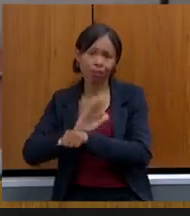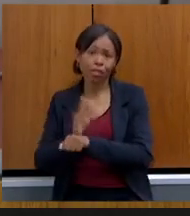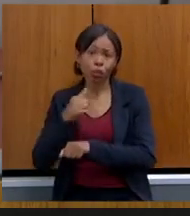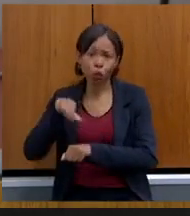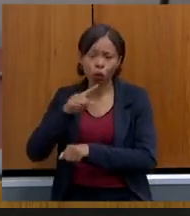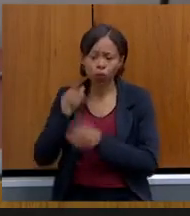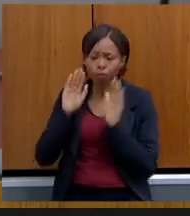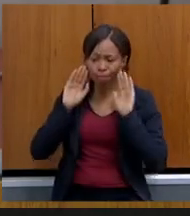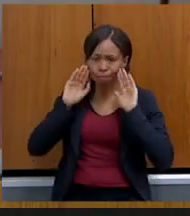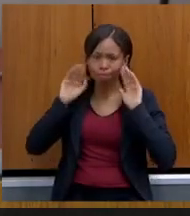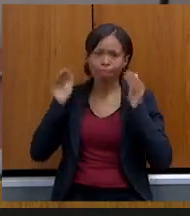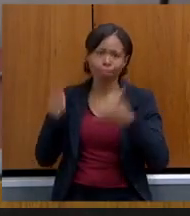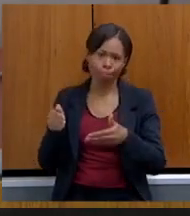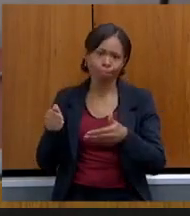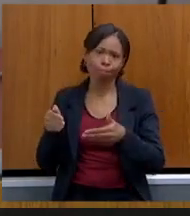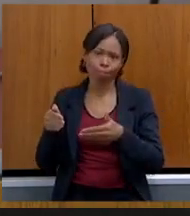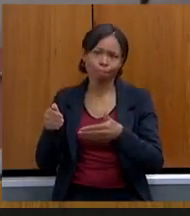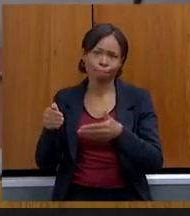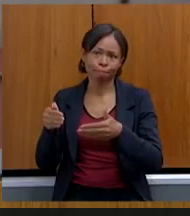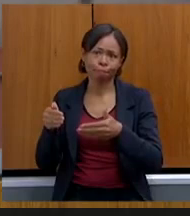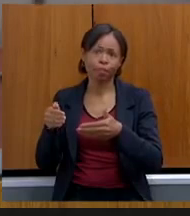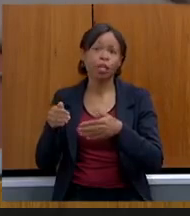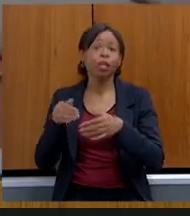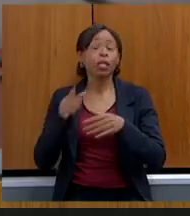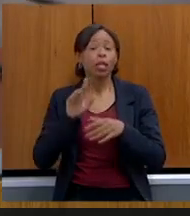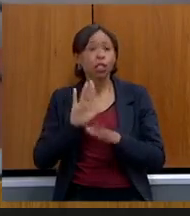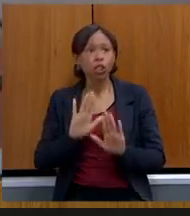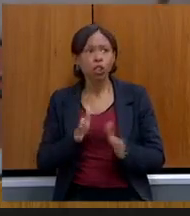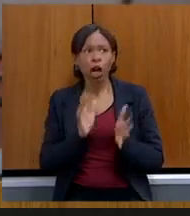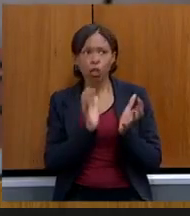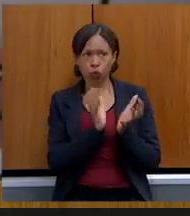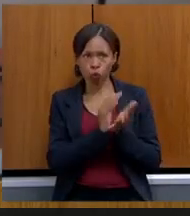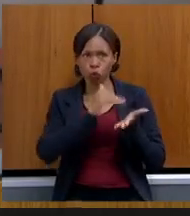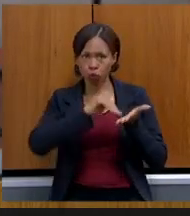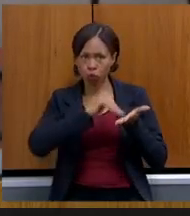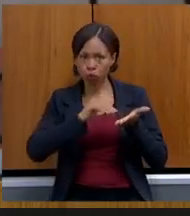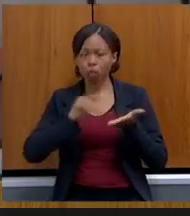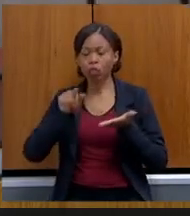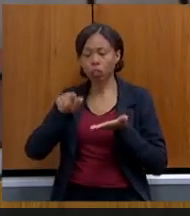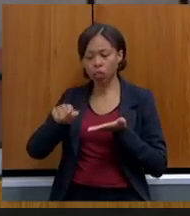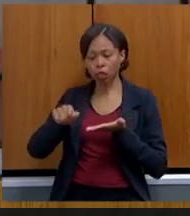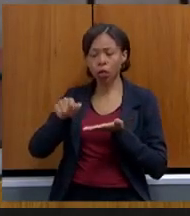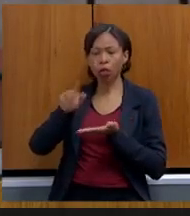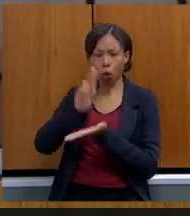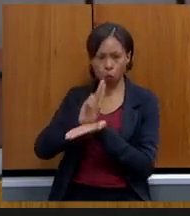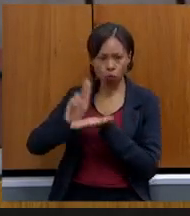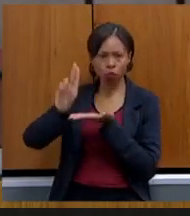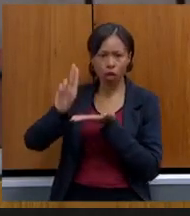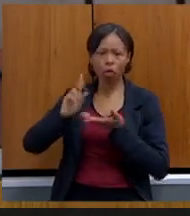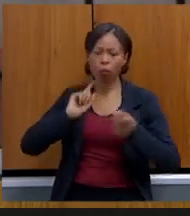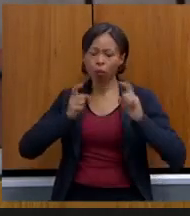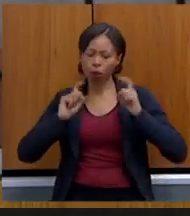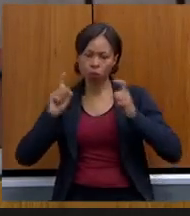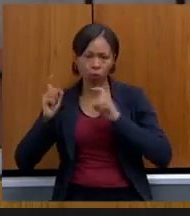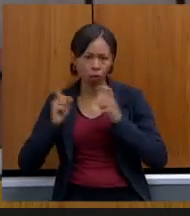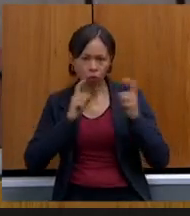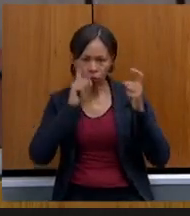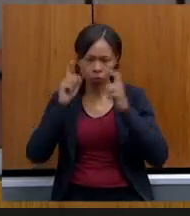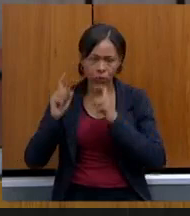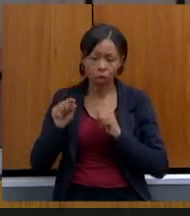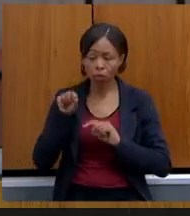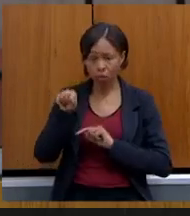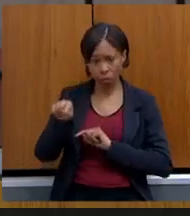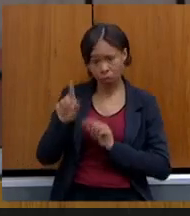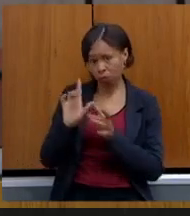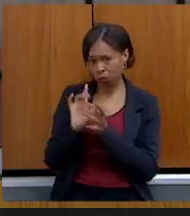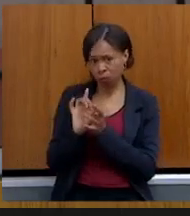nisso sabe Deputado a nossa equipe teve uma reunião com a equipe técnica da unimonte unimonte tinha toda liberdade de definir